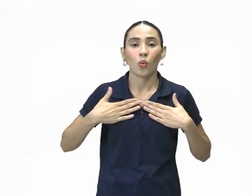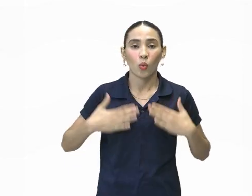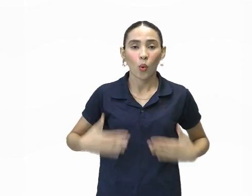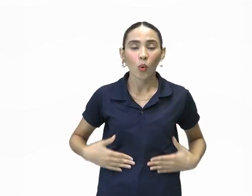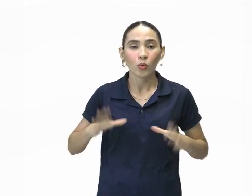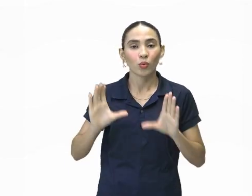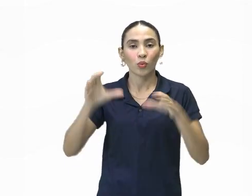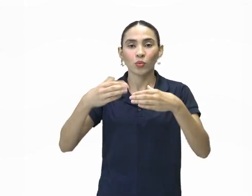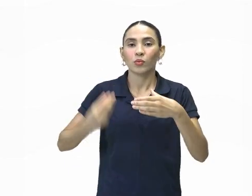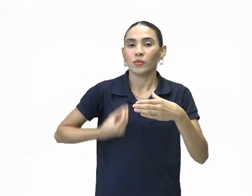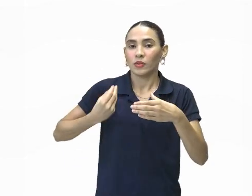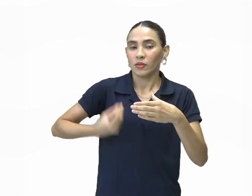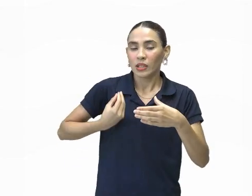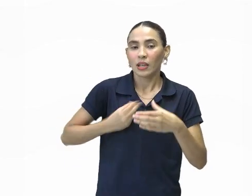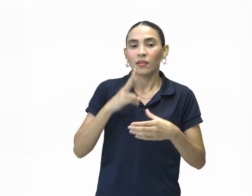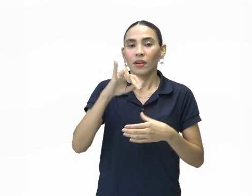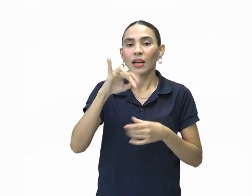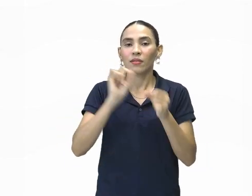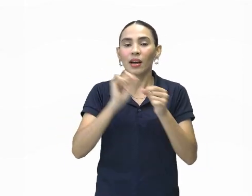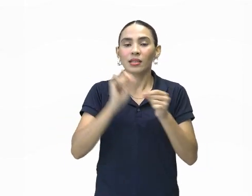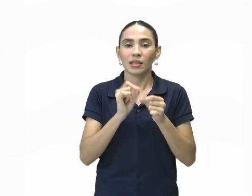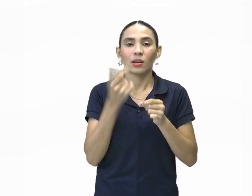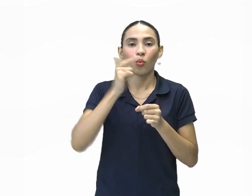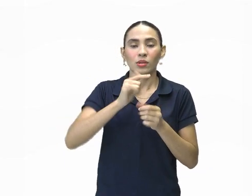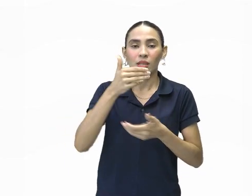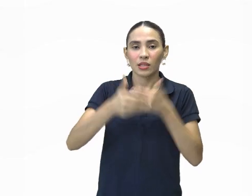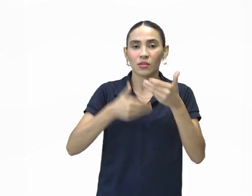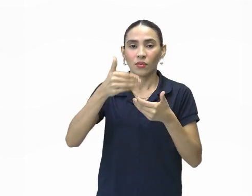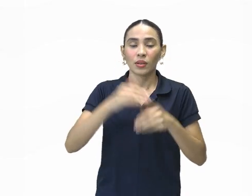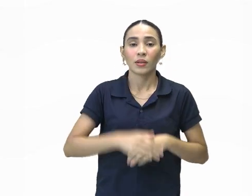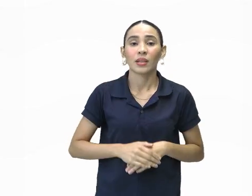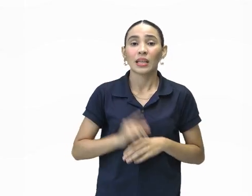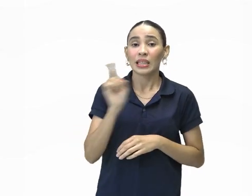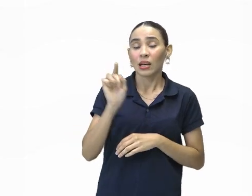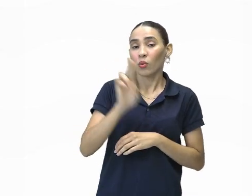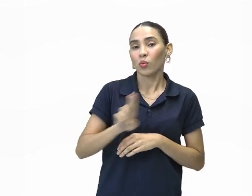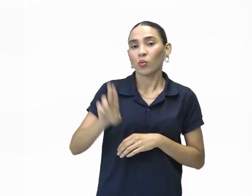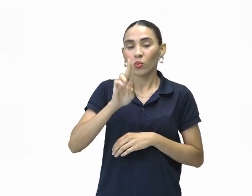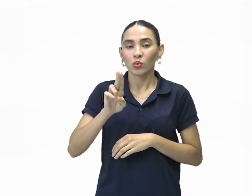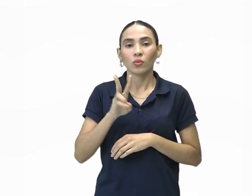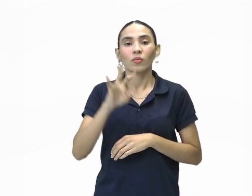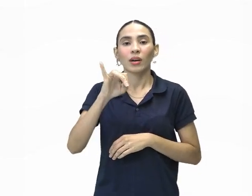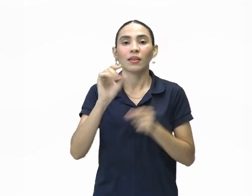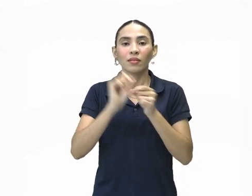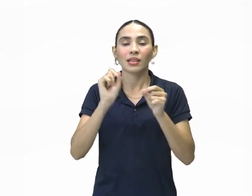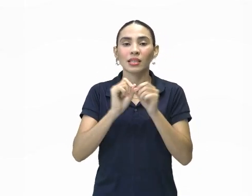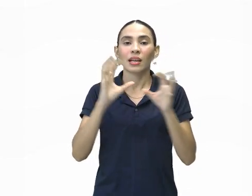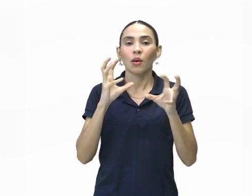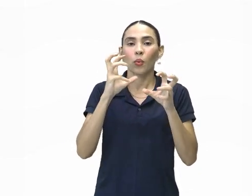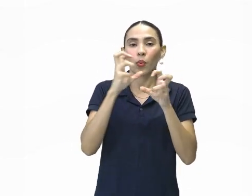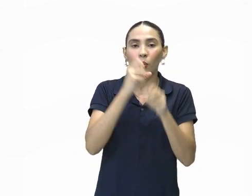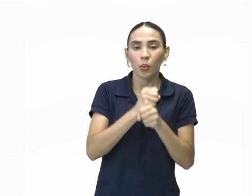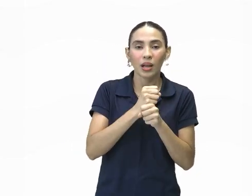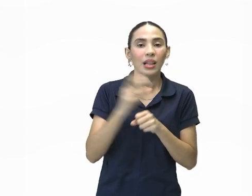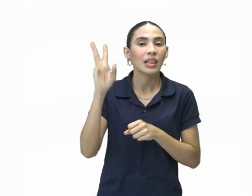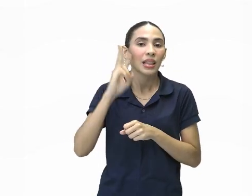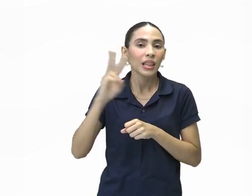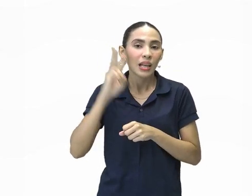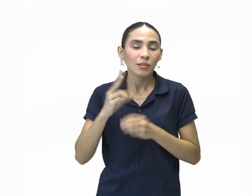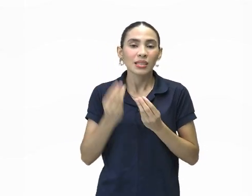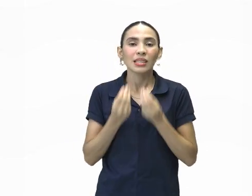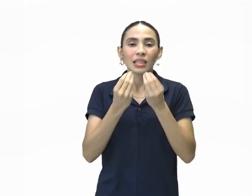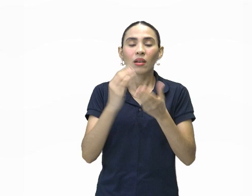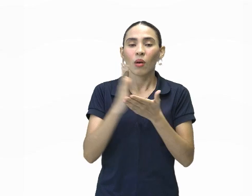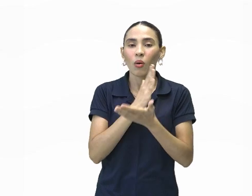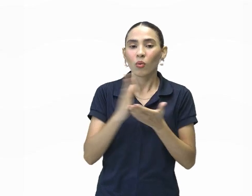do organismo, faz com que essa se desenvolva, e o desuso faz com que se atrofie. Lembre-se aí que ele deu